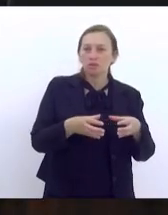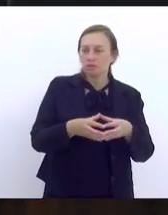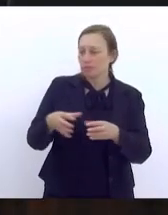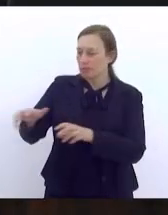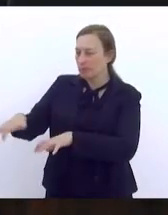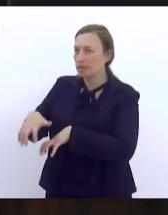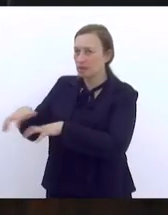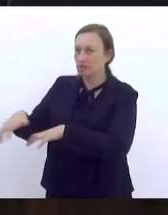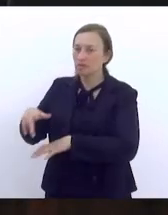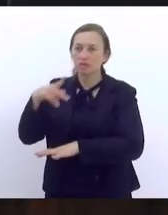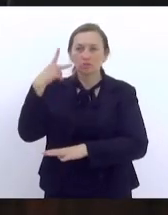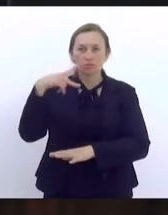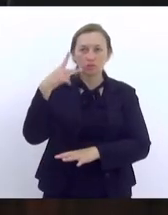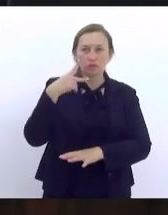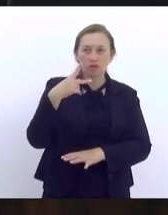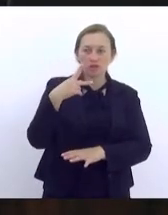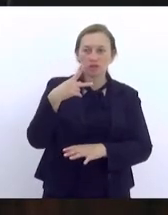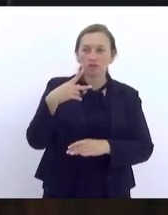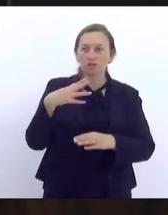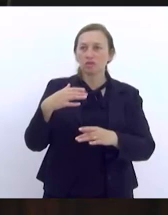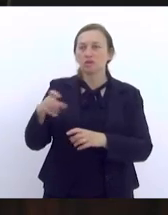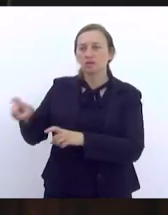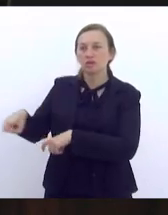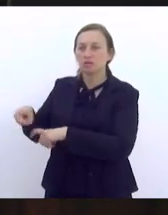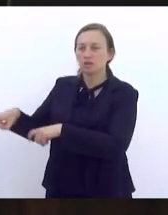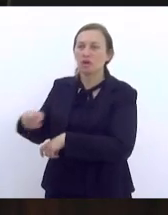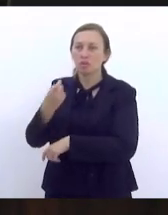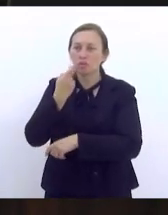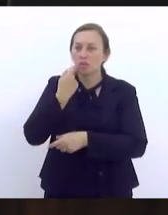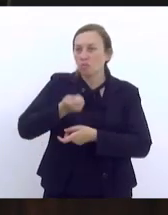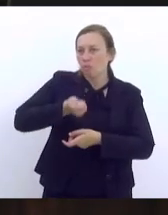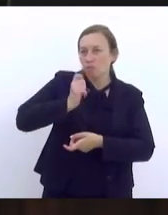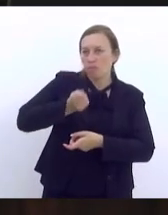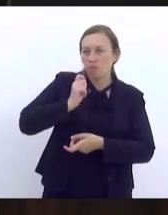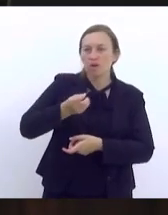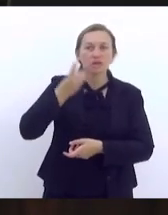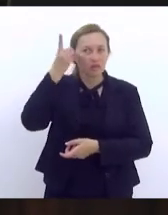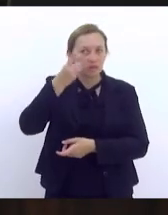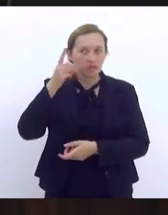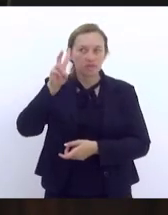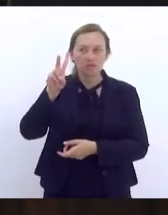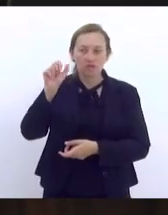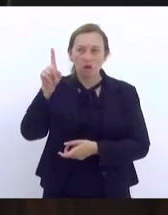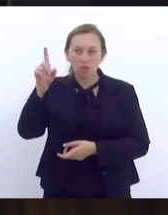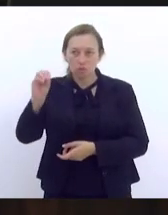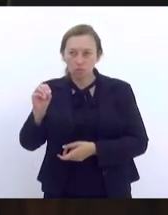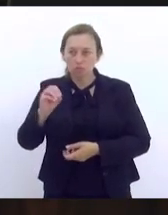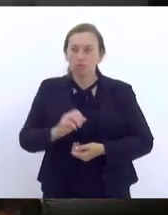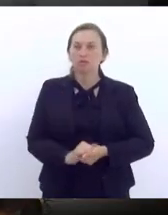pecuária e políticas Rural agrária e Pesqueira Deputado Valdo Ceasa